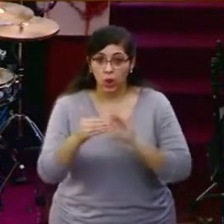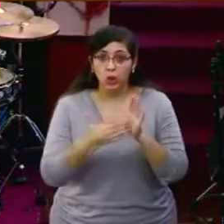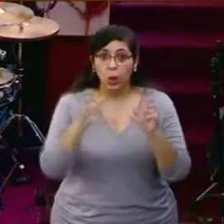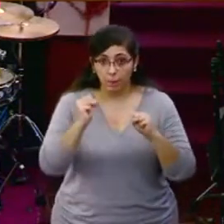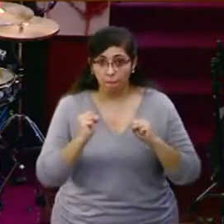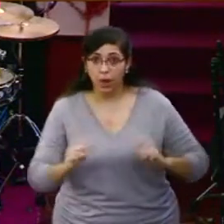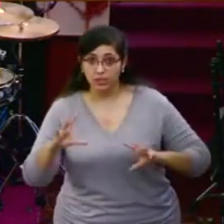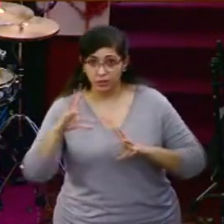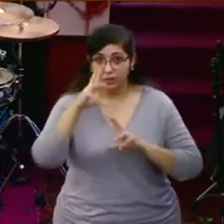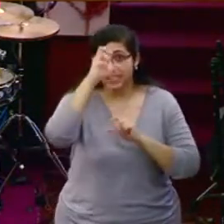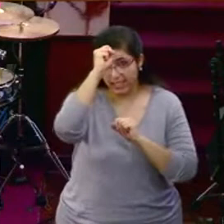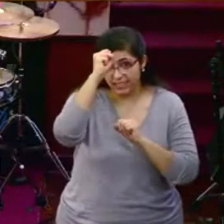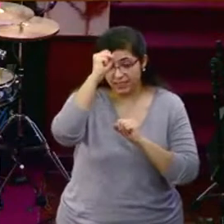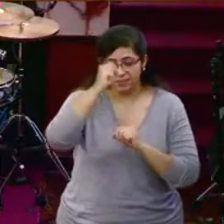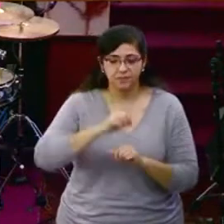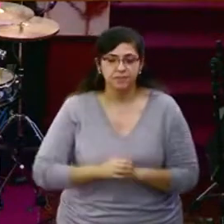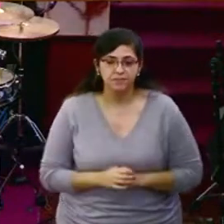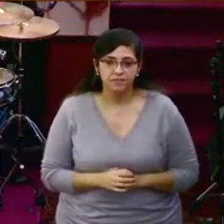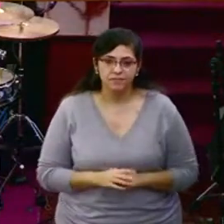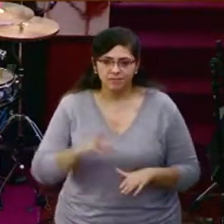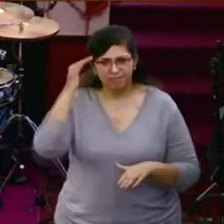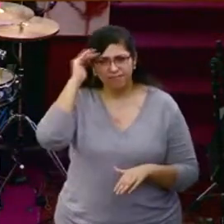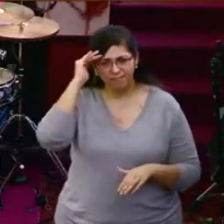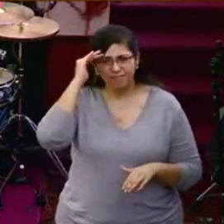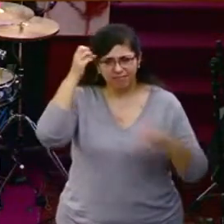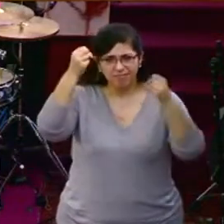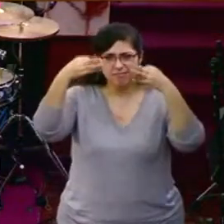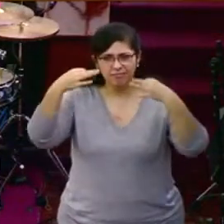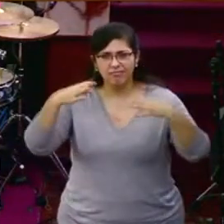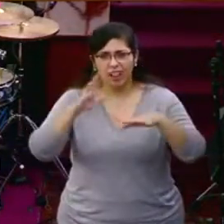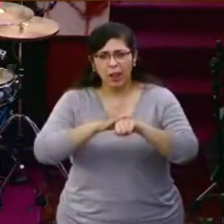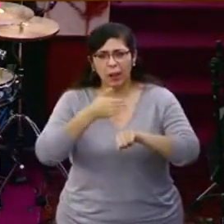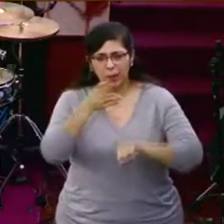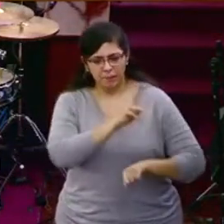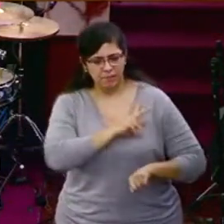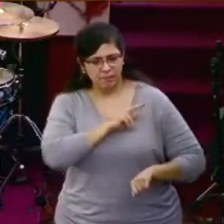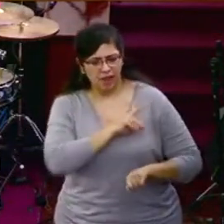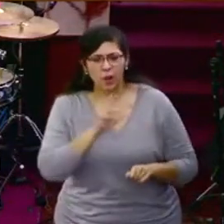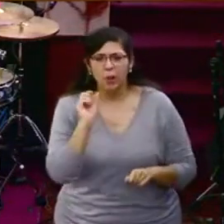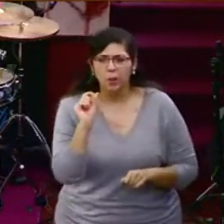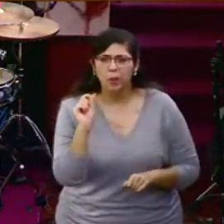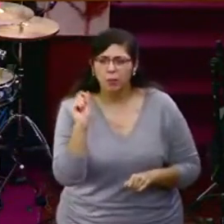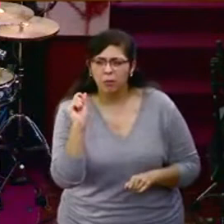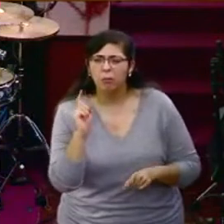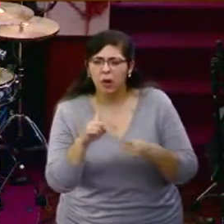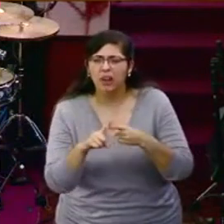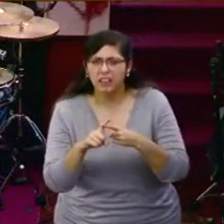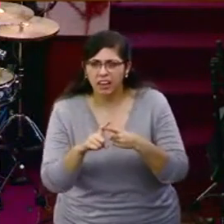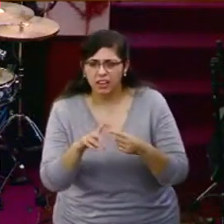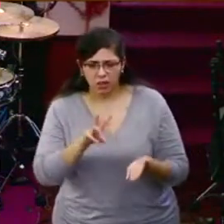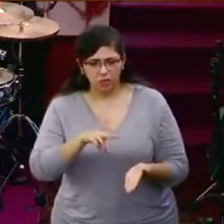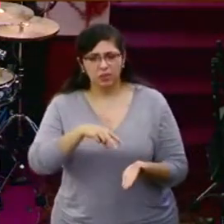naquele que me fortalece vamos entender um pouco isso para compreender porque é que paulo estava tão fortalecido e o que é que o